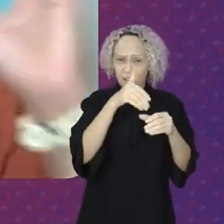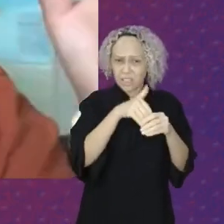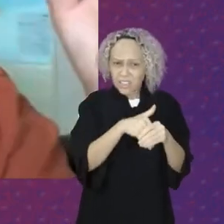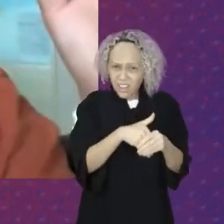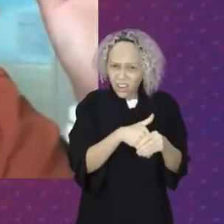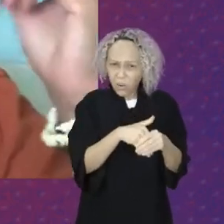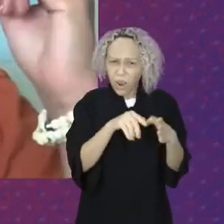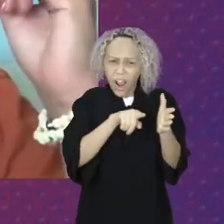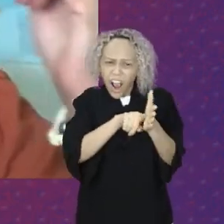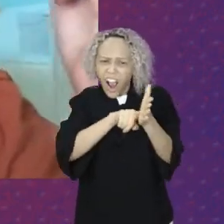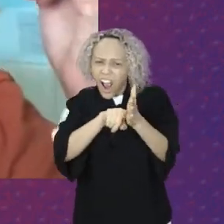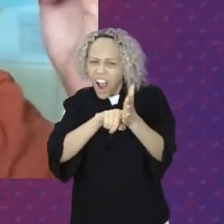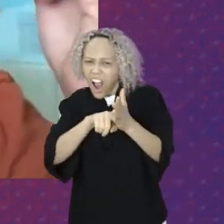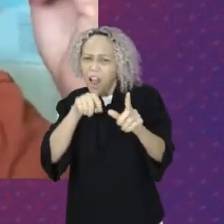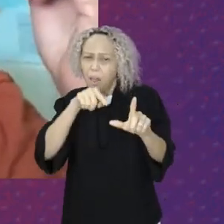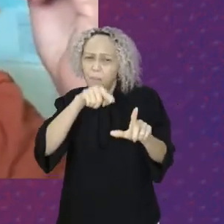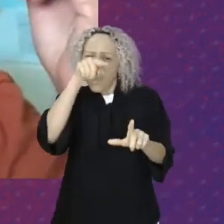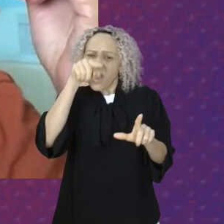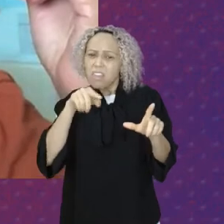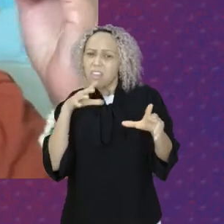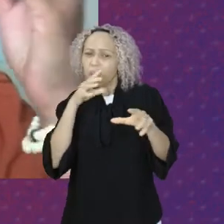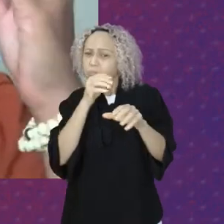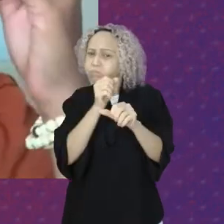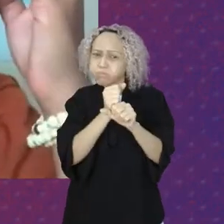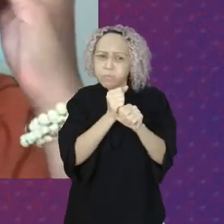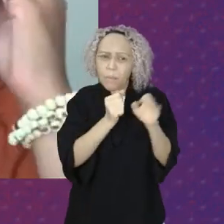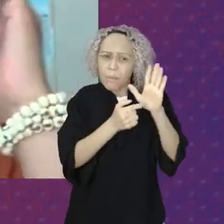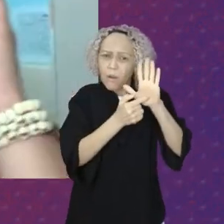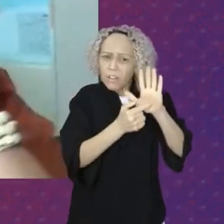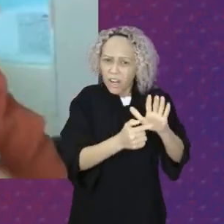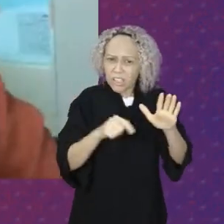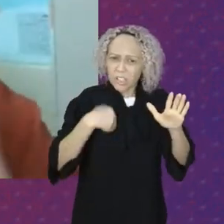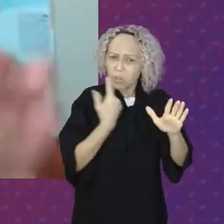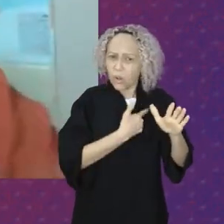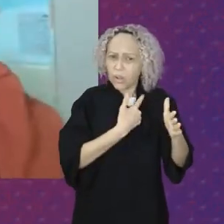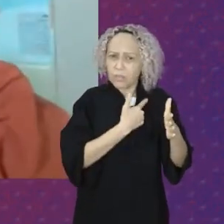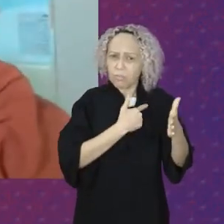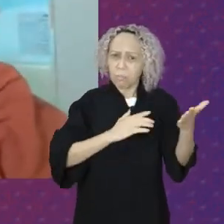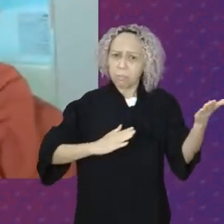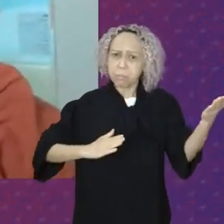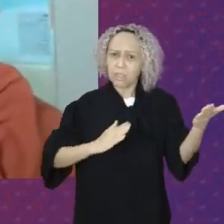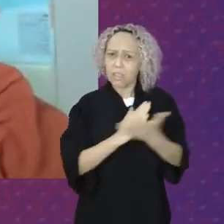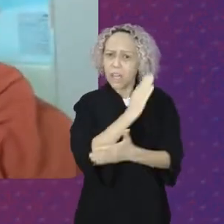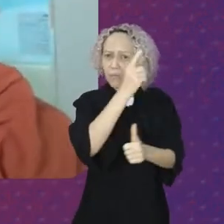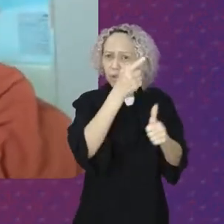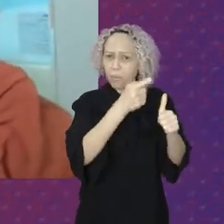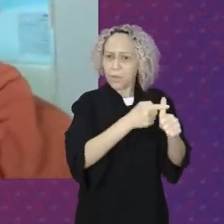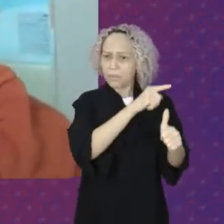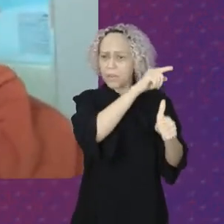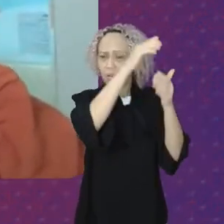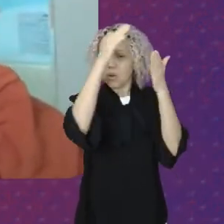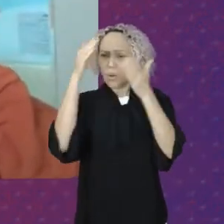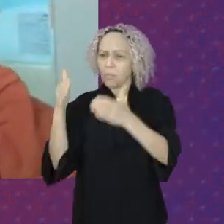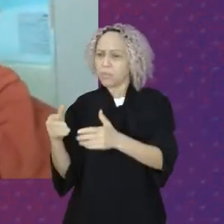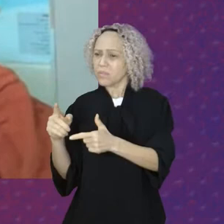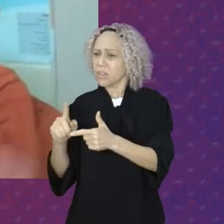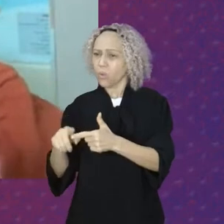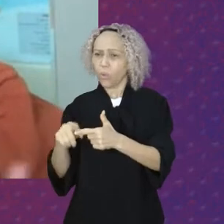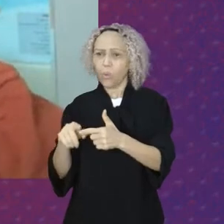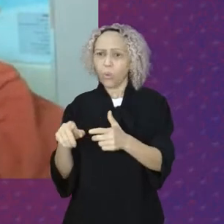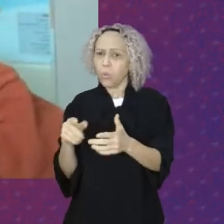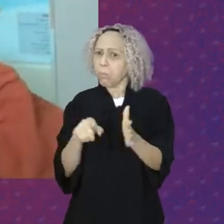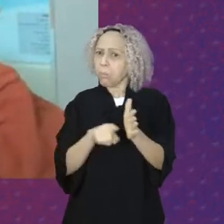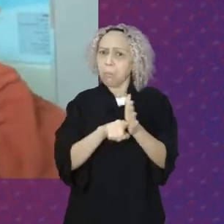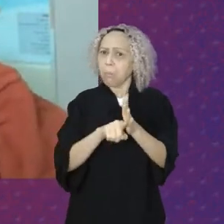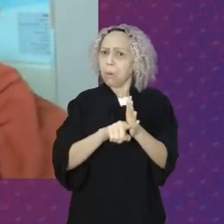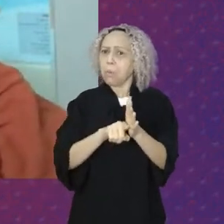minha cabeça funcionava: eu vou passar o primeiro turno e depois eu vou ter meu bebê e vou cuidar do bebê, então vou ter